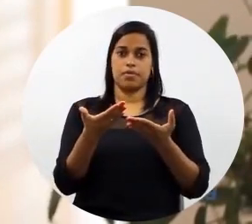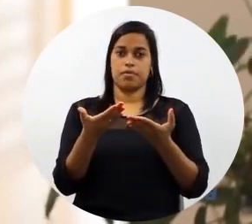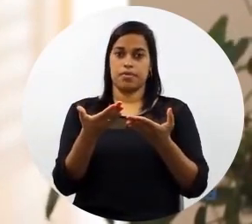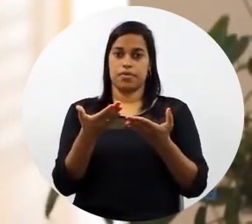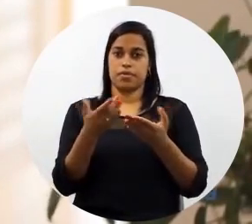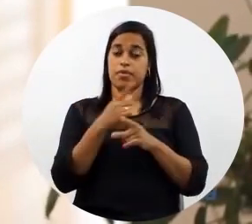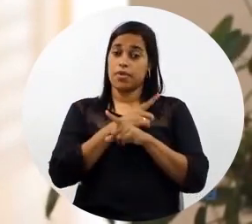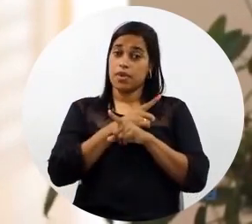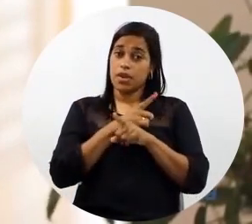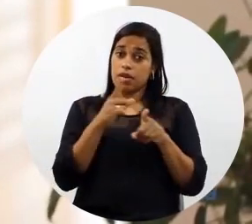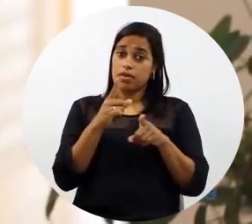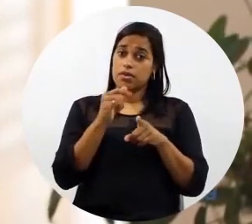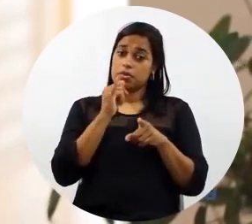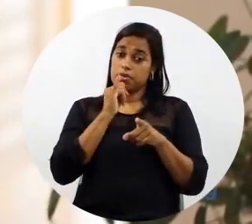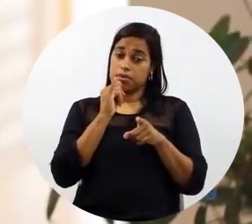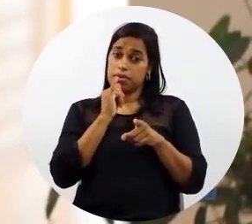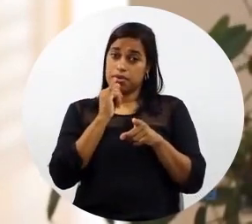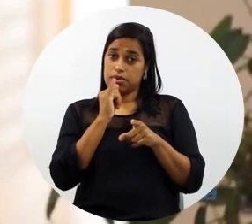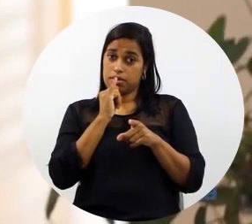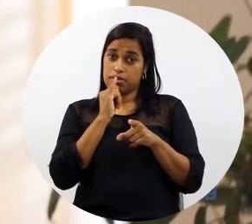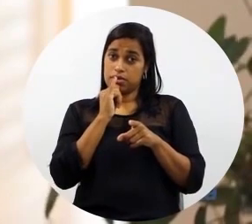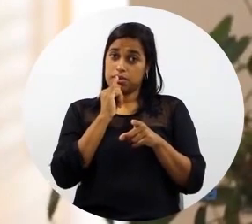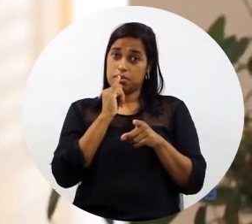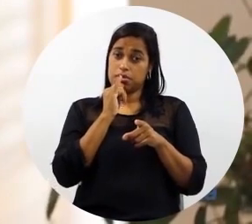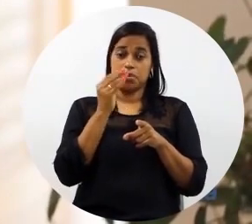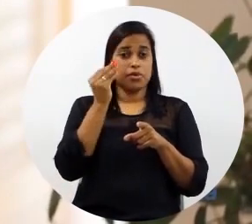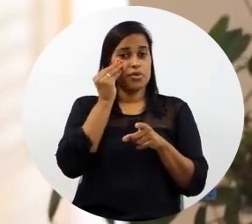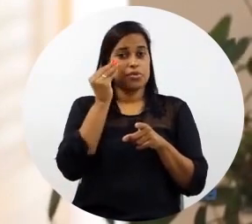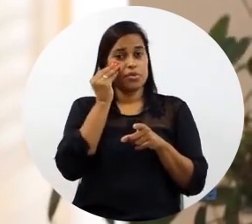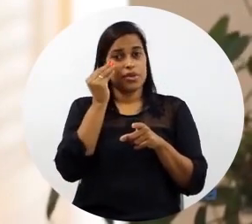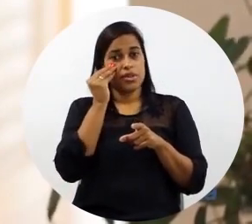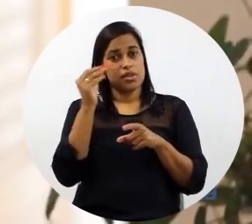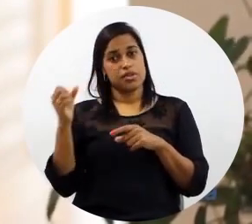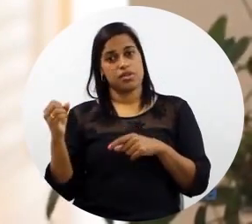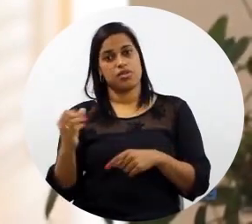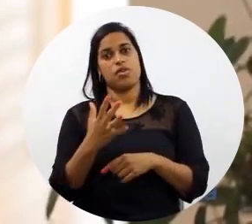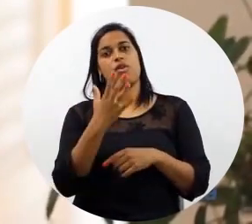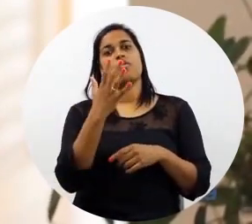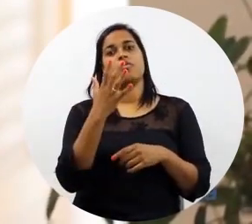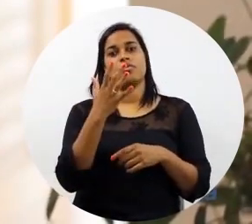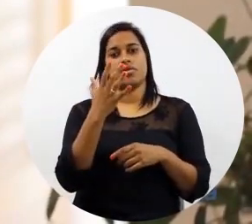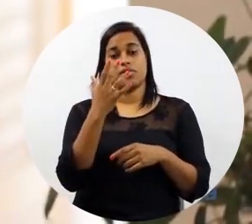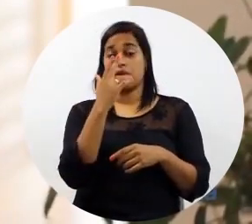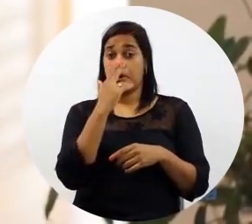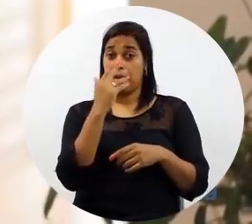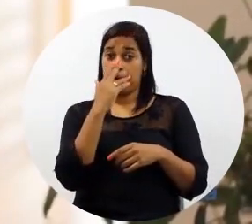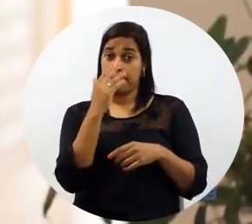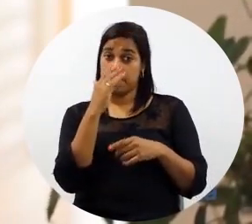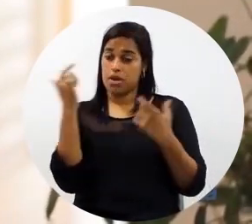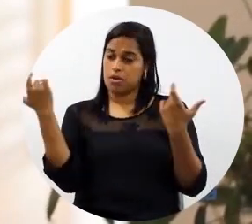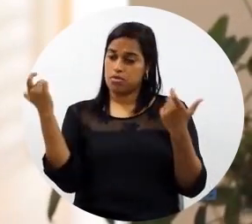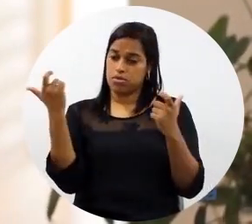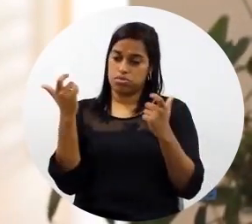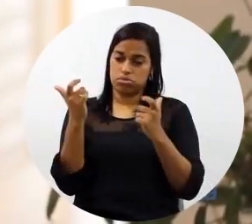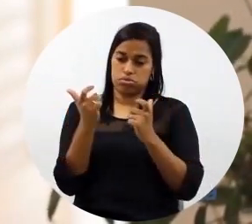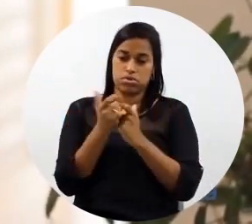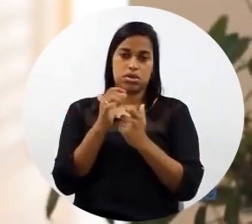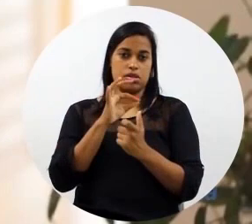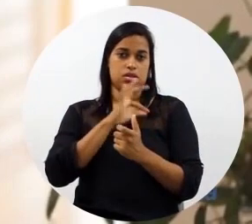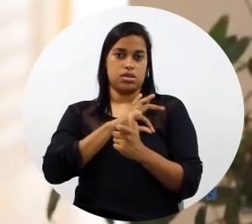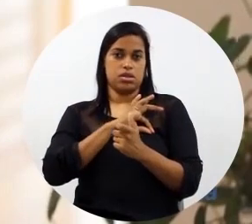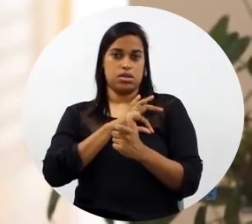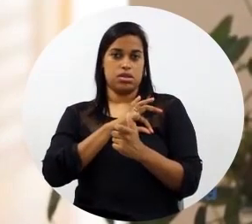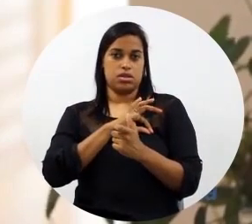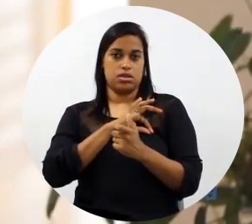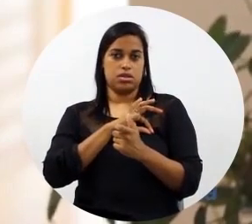você parte para experiências novas, mesmo com redução salarial. Aí você pode dizer, essa é